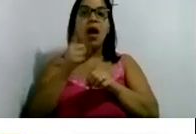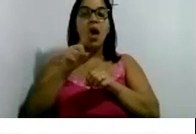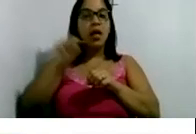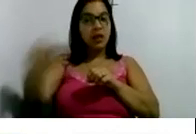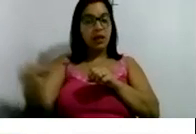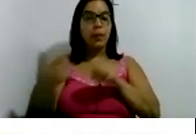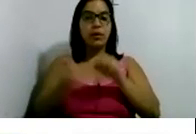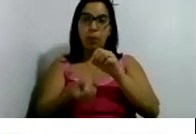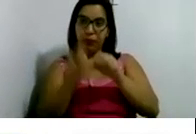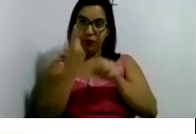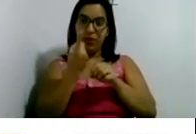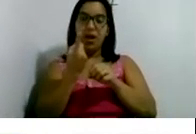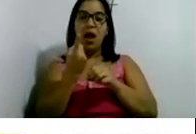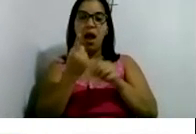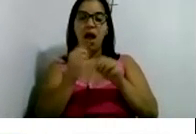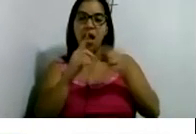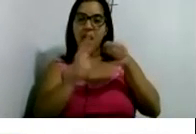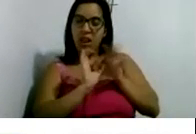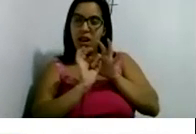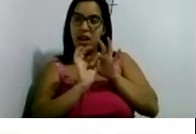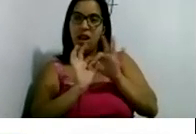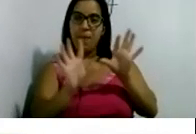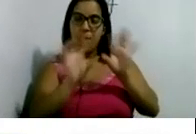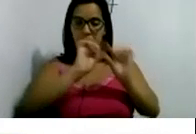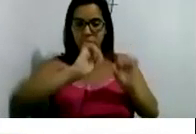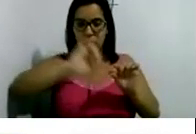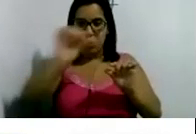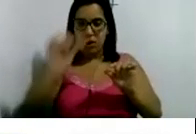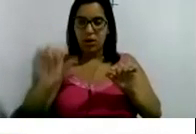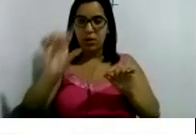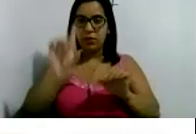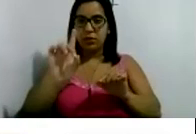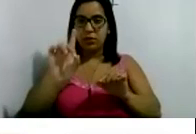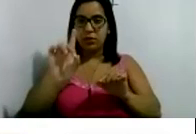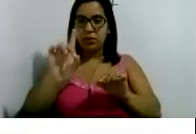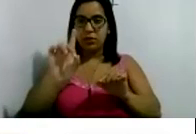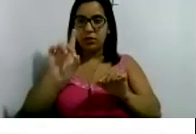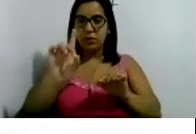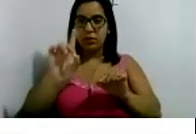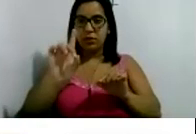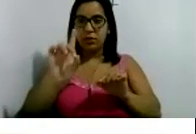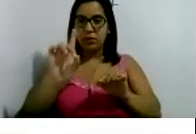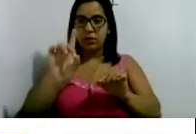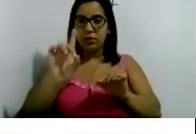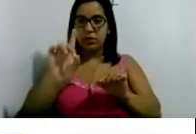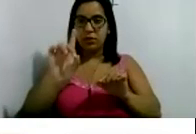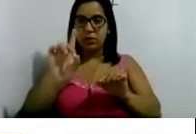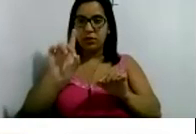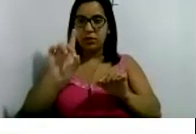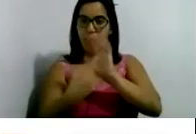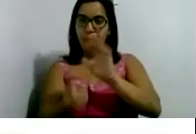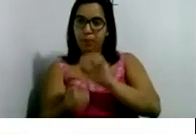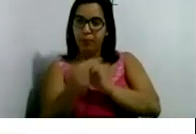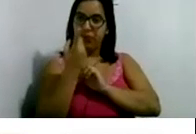da ejaculação, ele é impulsionado pelo canal deferente até ir lá para o ducto ejaculatório. Então, ele